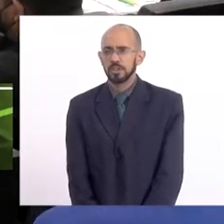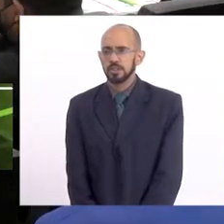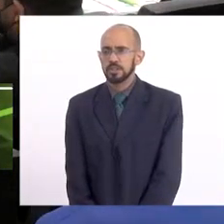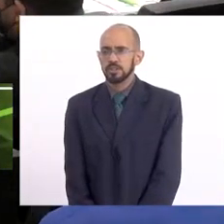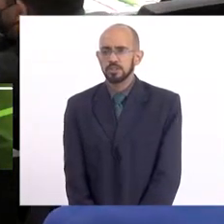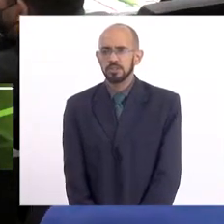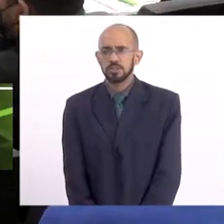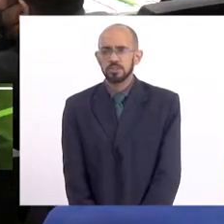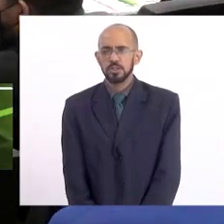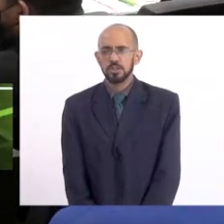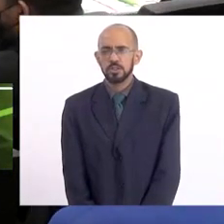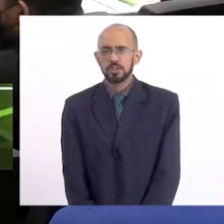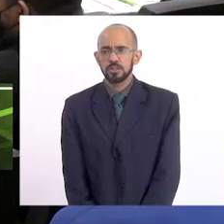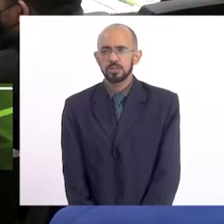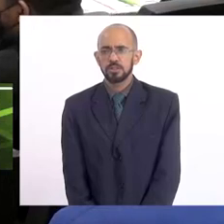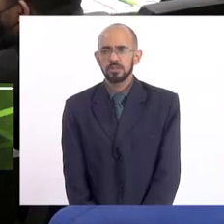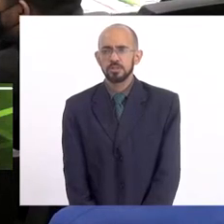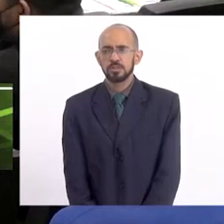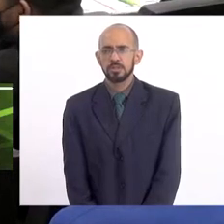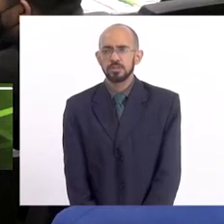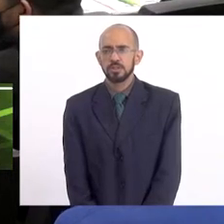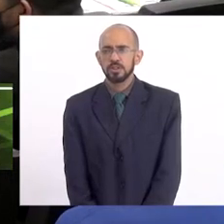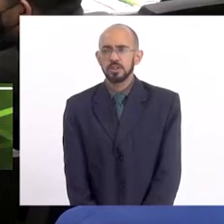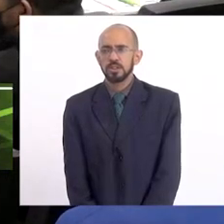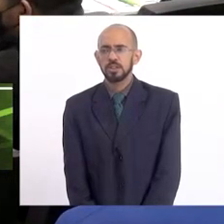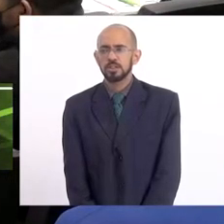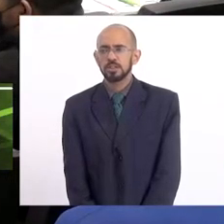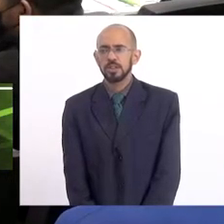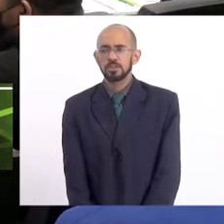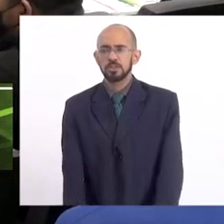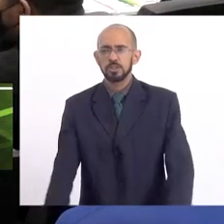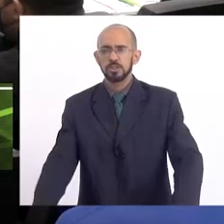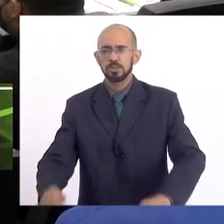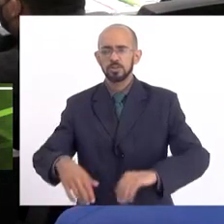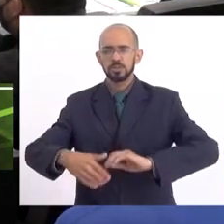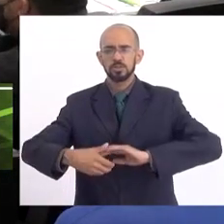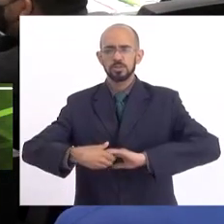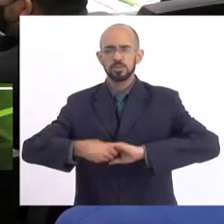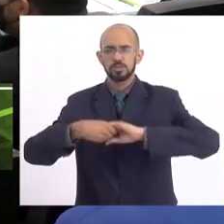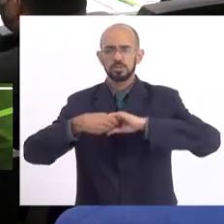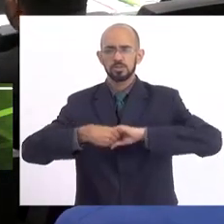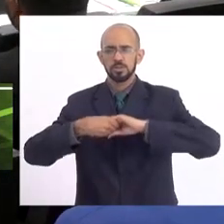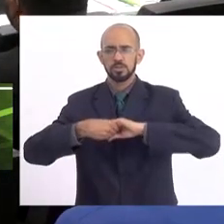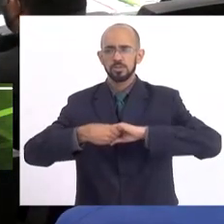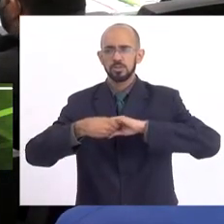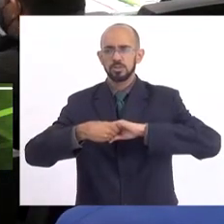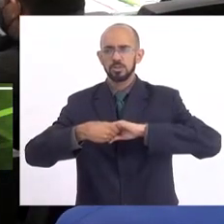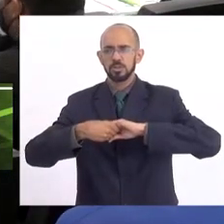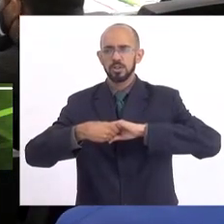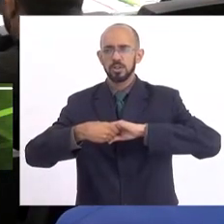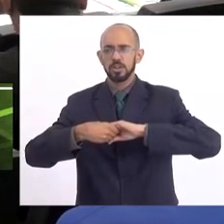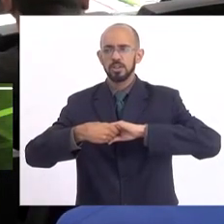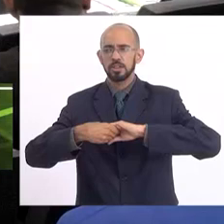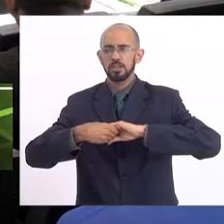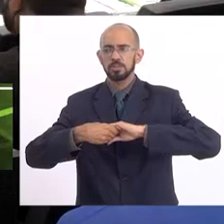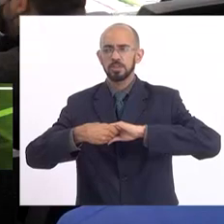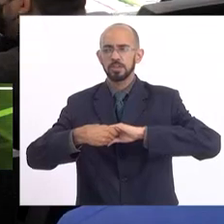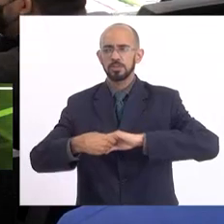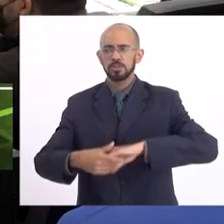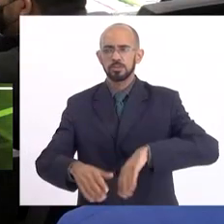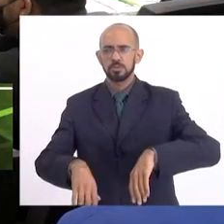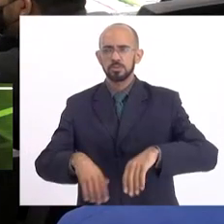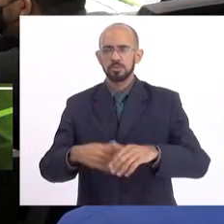Então, eu quero saudar, fazer também um registro, deputado Rodrigo Amorim, que